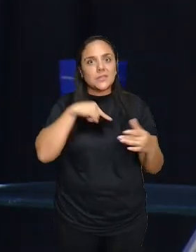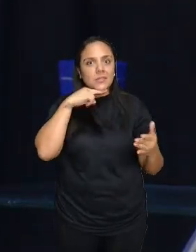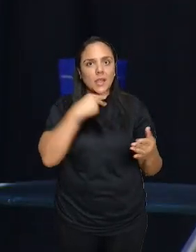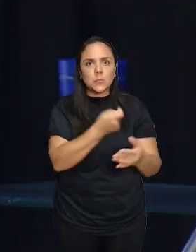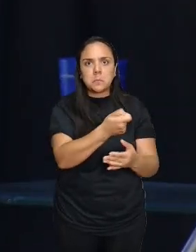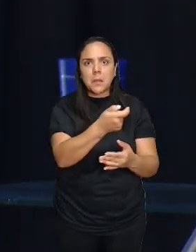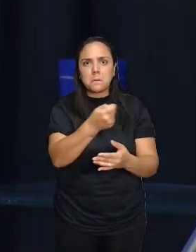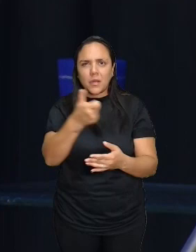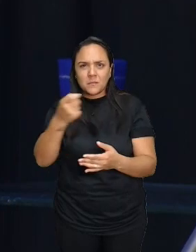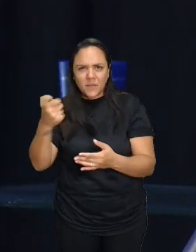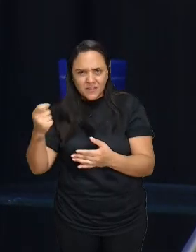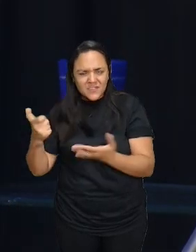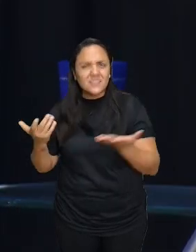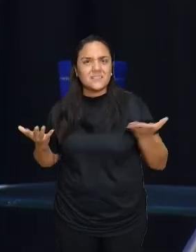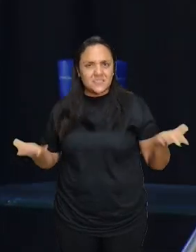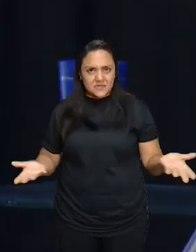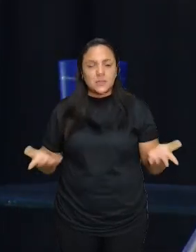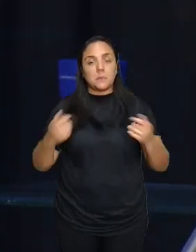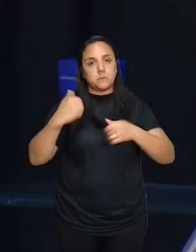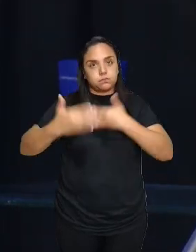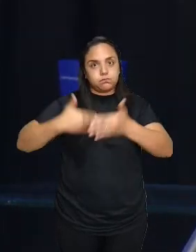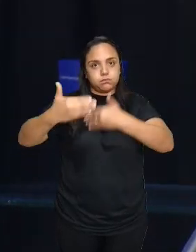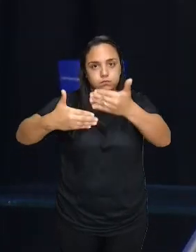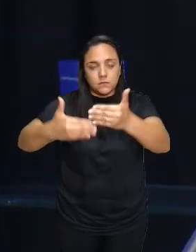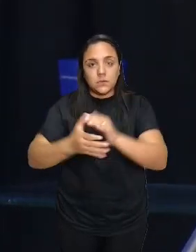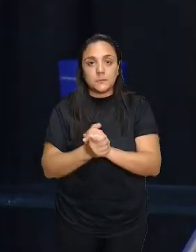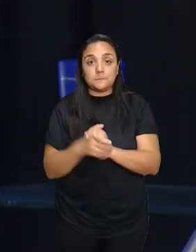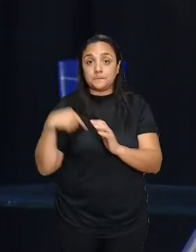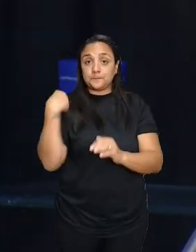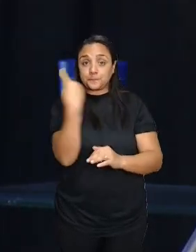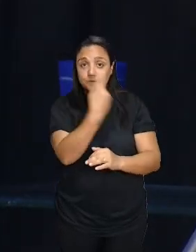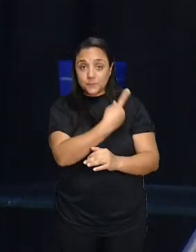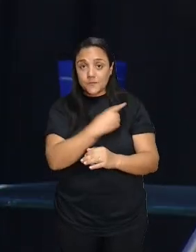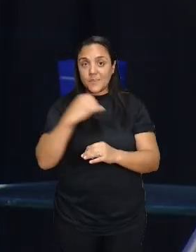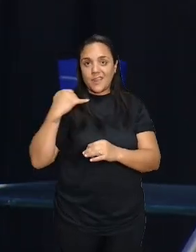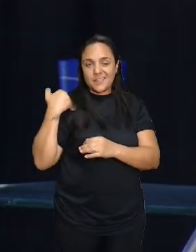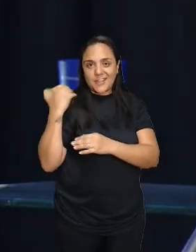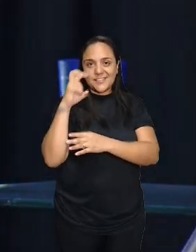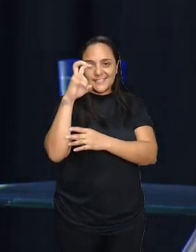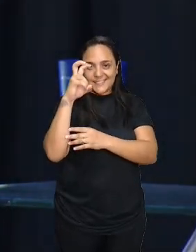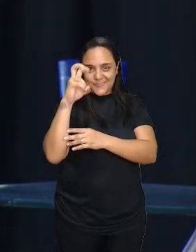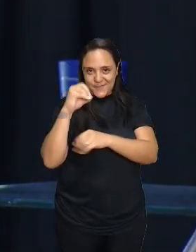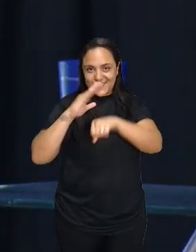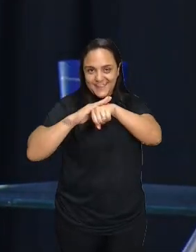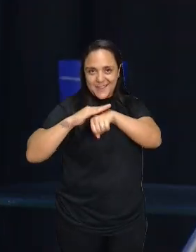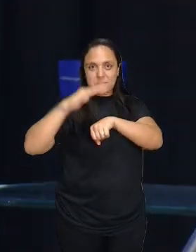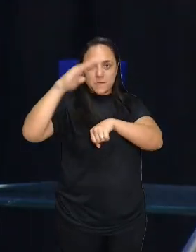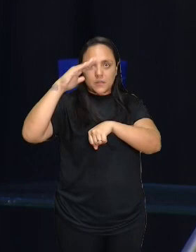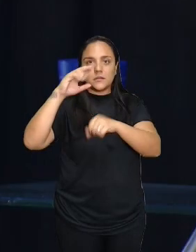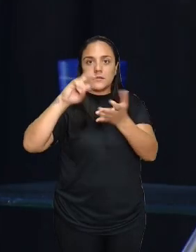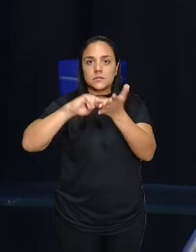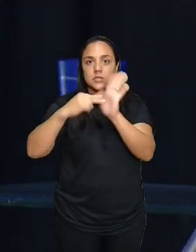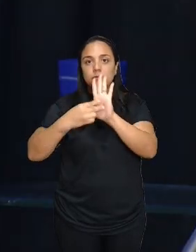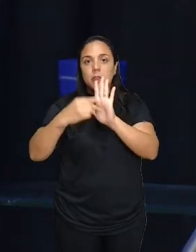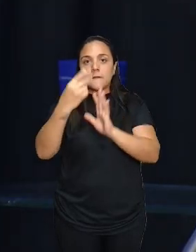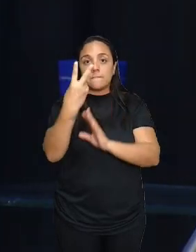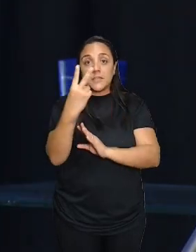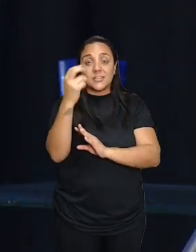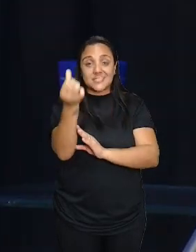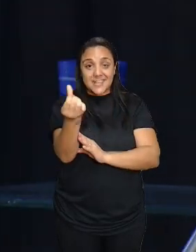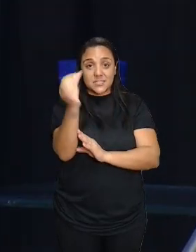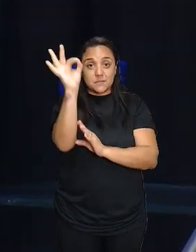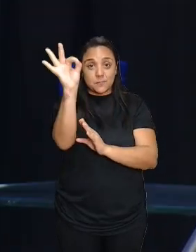é onde isso acontece de forma mais acelerada. E quando a gente fala de 50 a mais, já é 26% da população. São